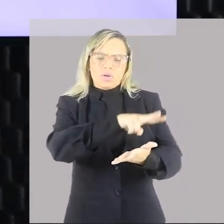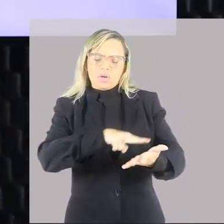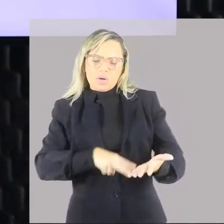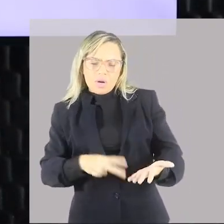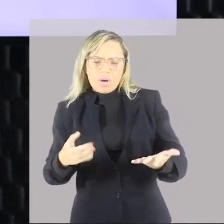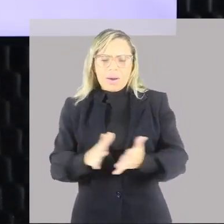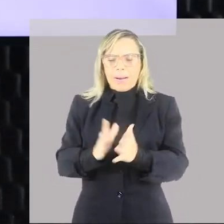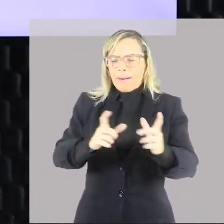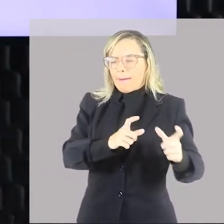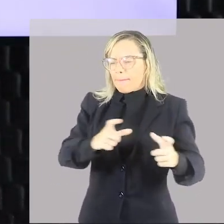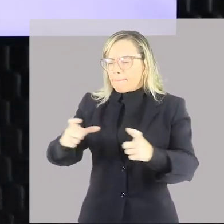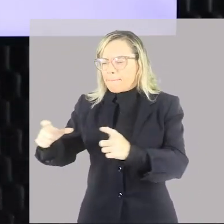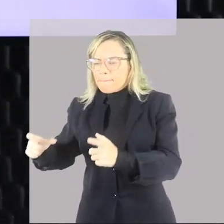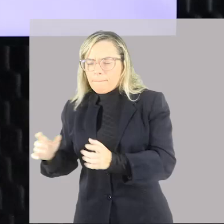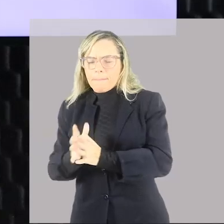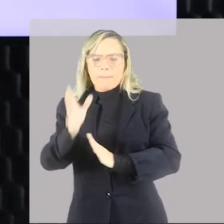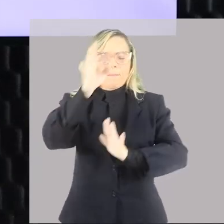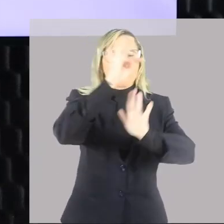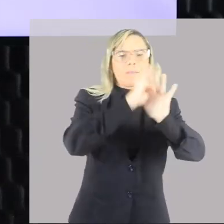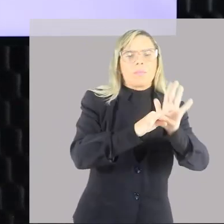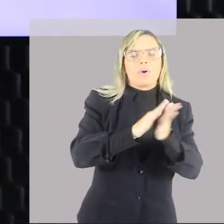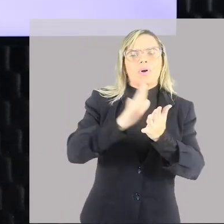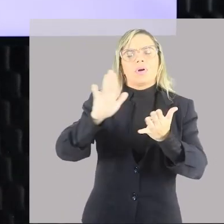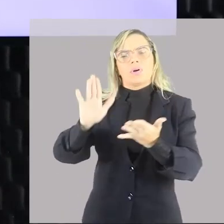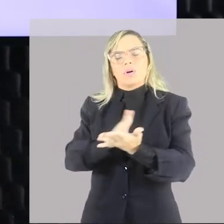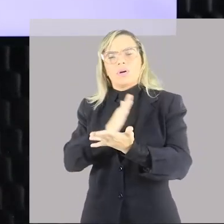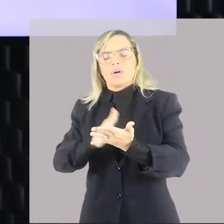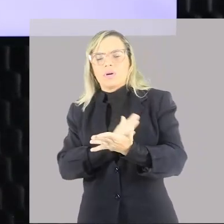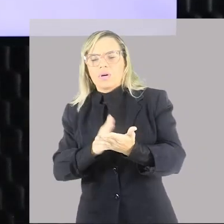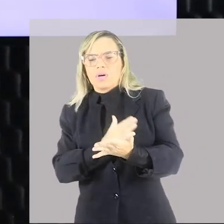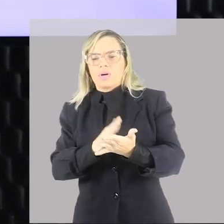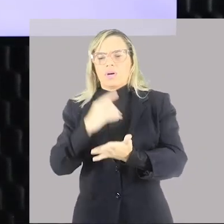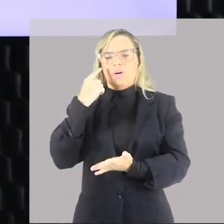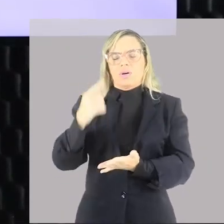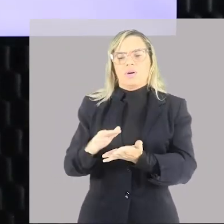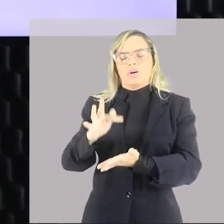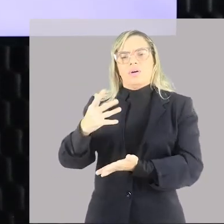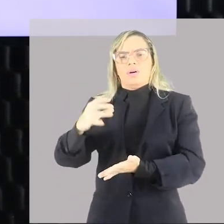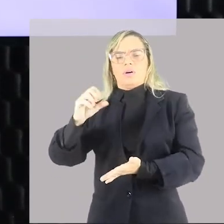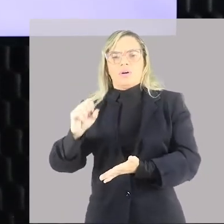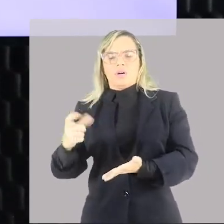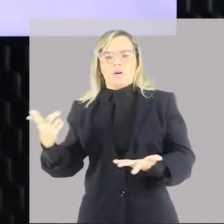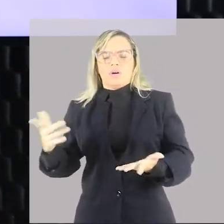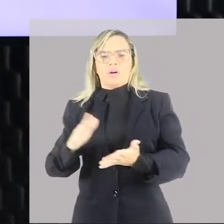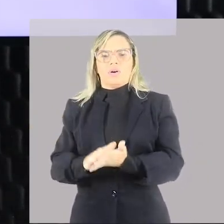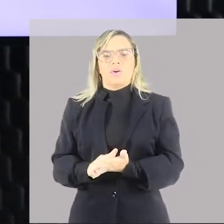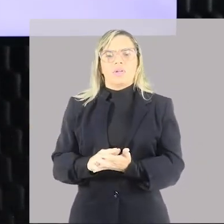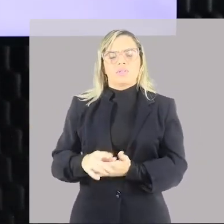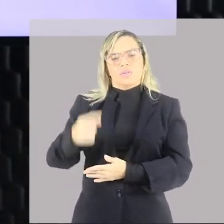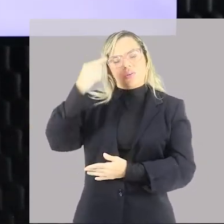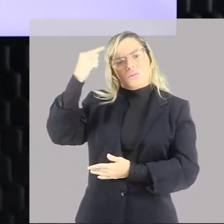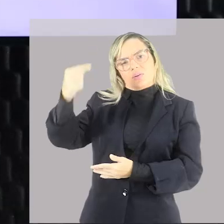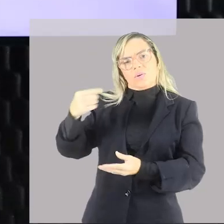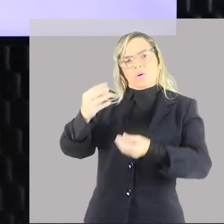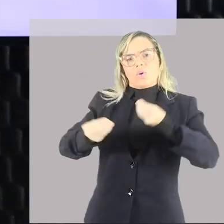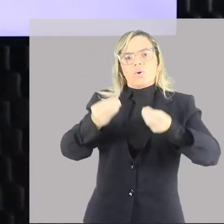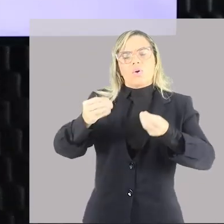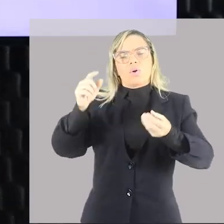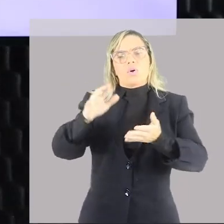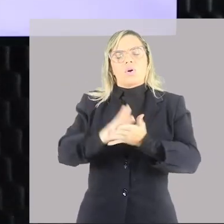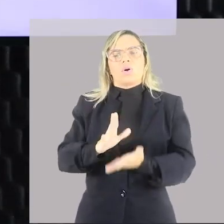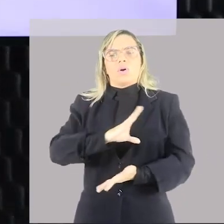em muitos textos, livros, que filos, amigo, Sofia, sabedoria, também filos como